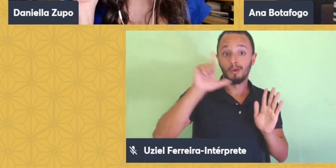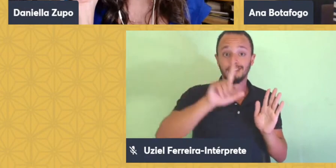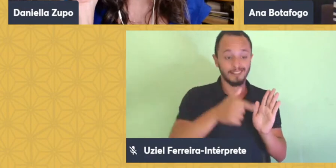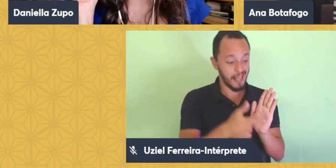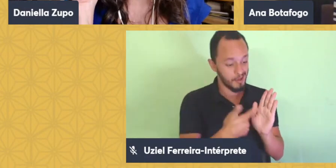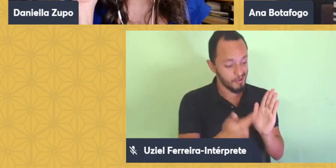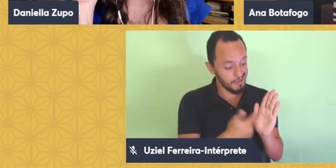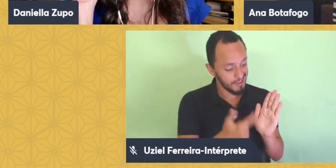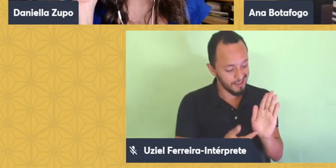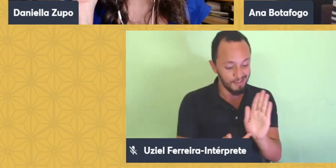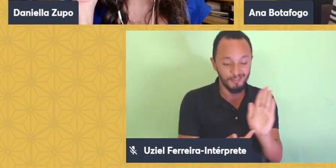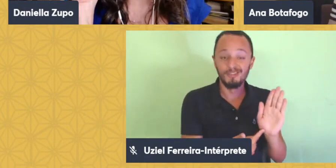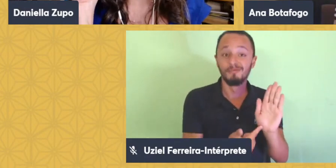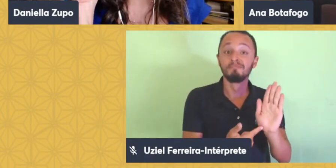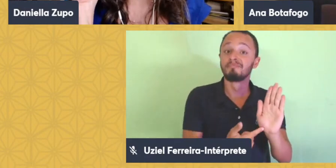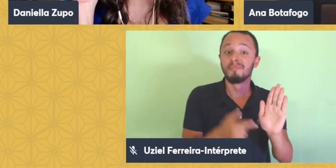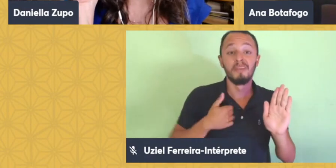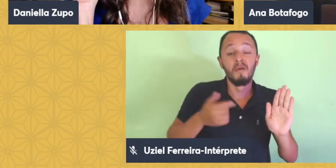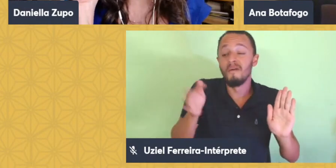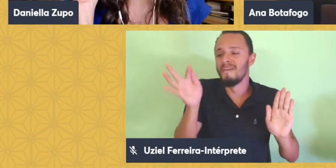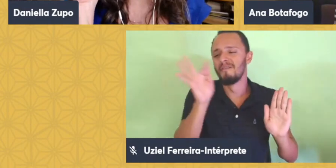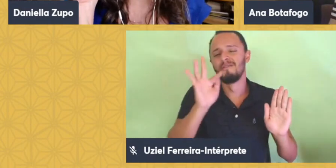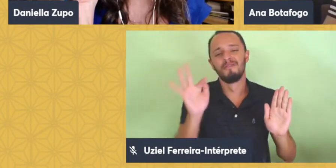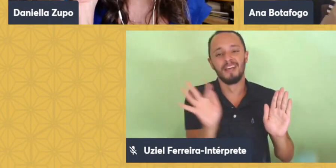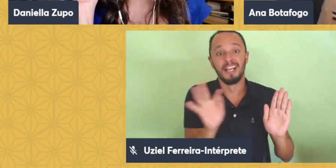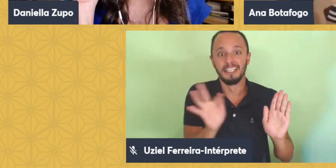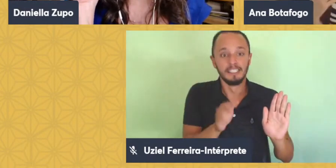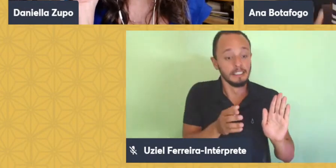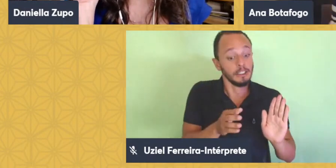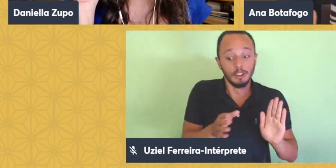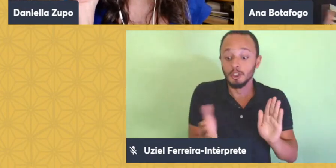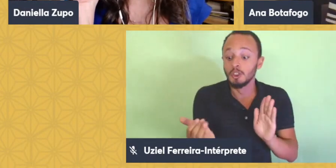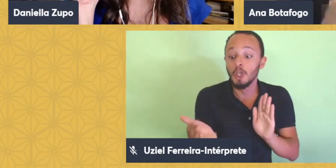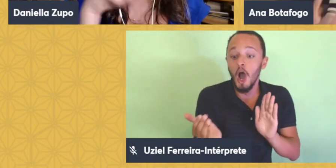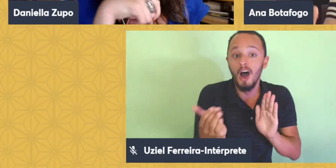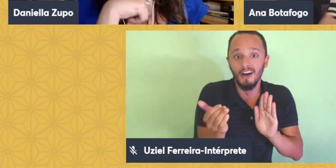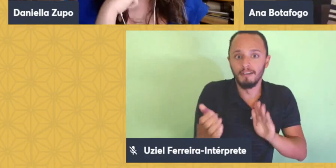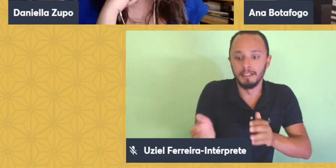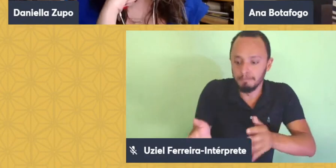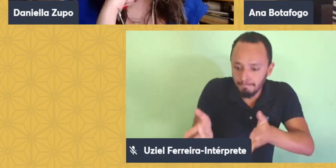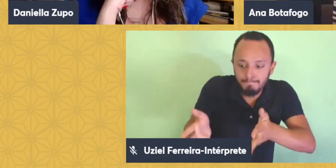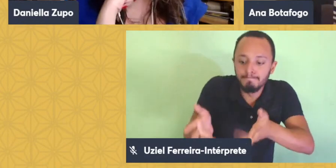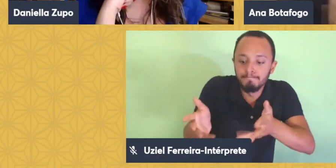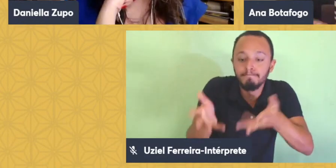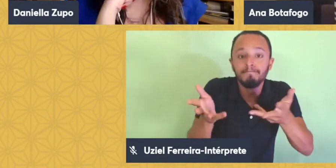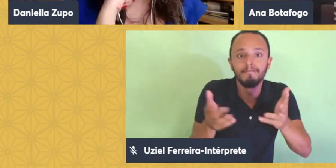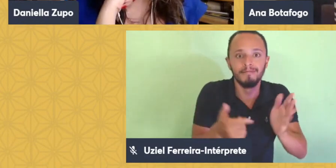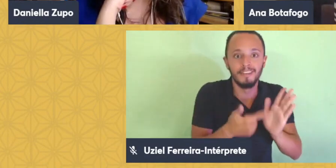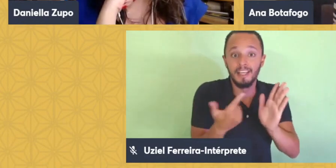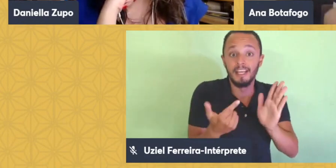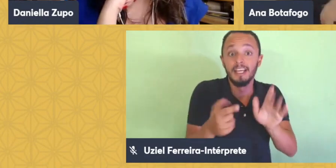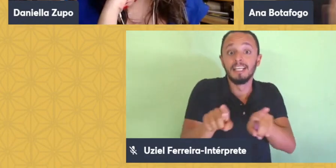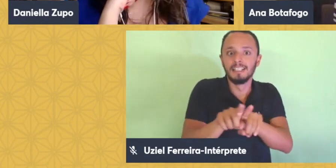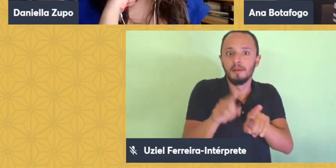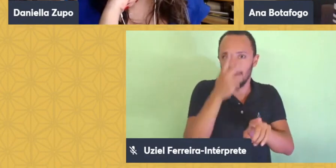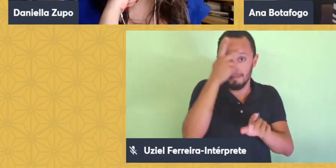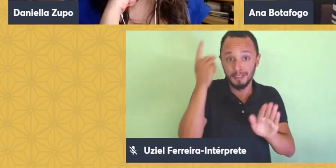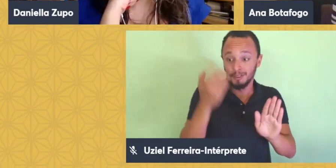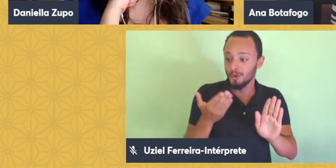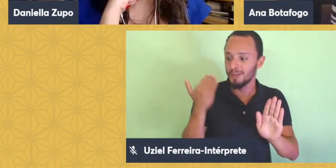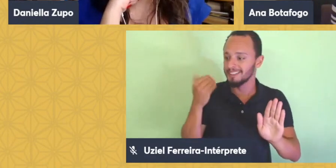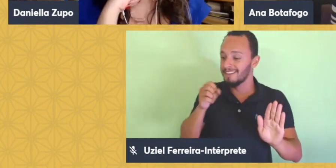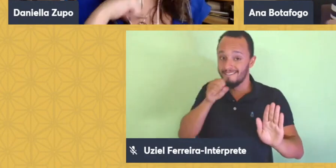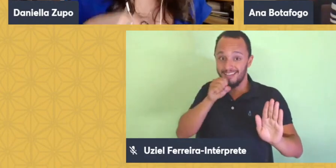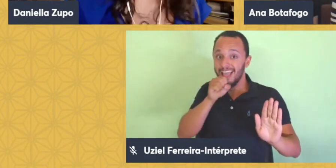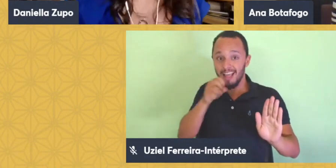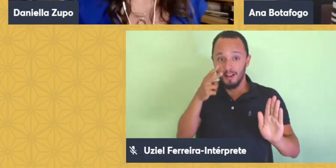mas eu estou muito feliz não só de estimular os jovens mas aqueles que vivenciaram comigo esse momento vão